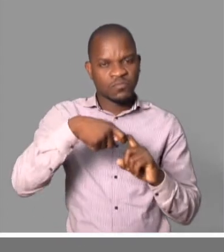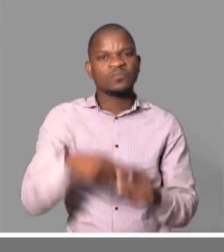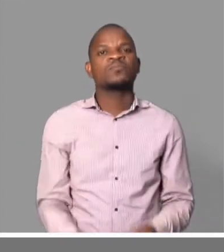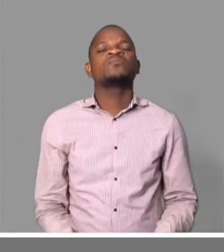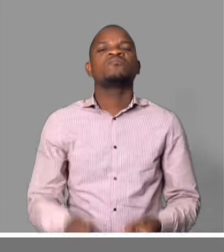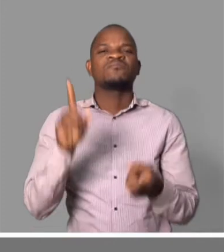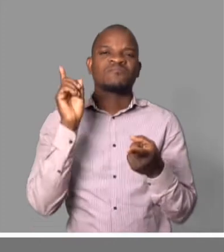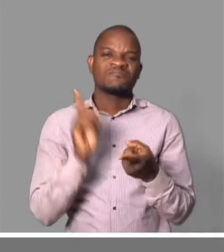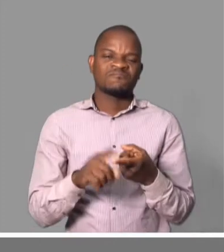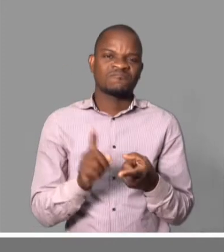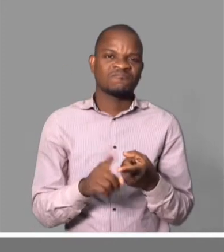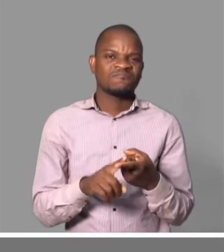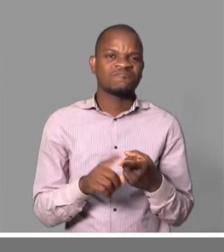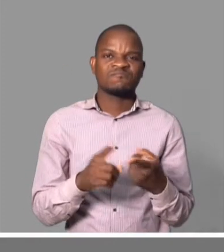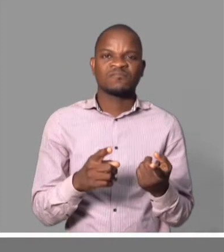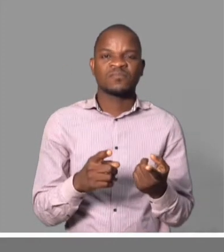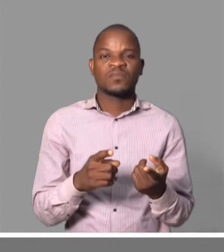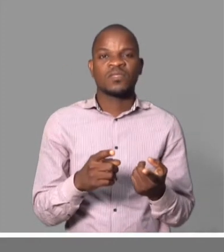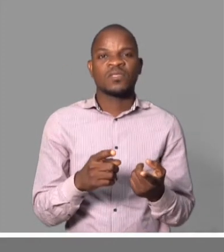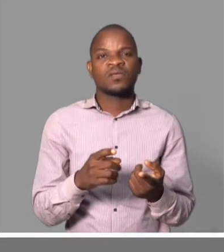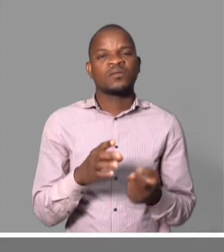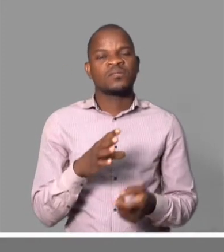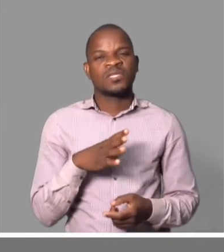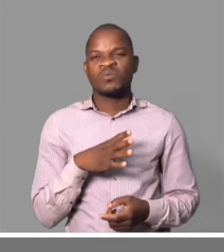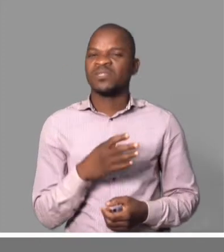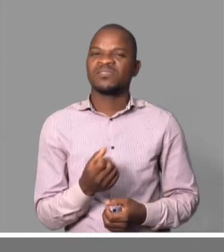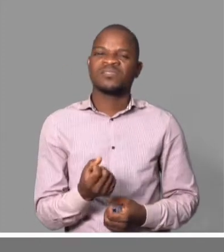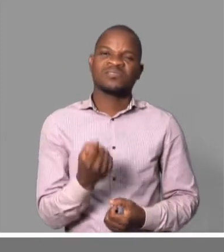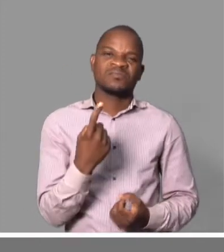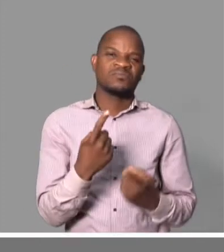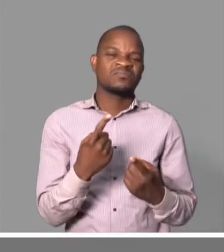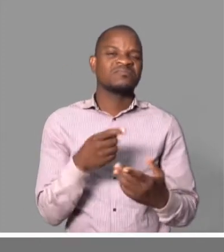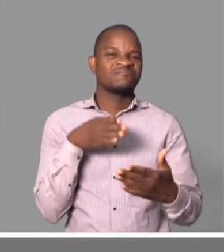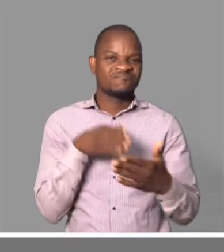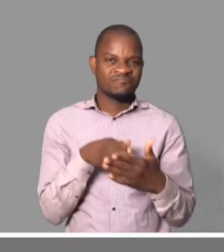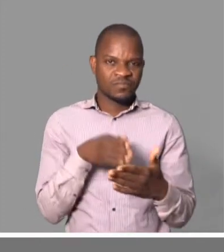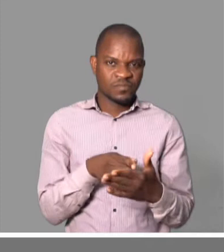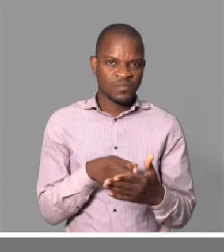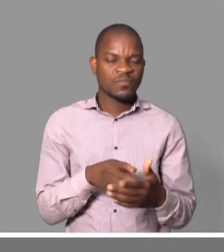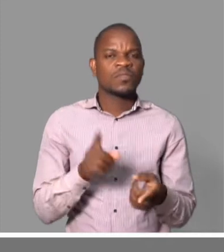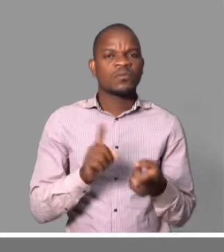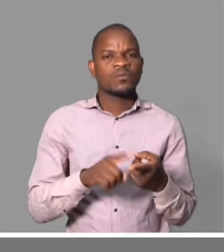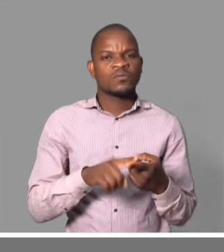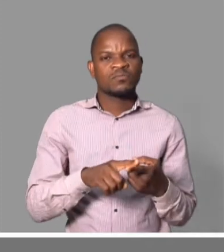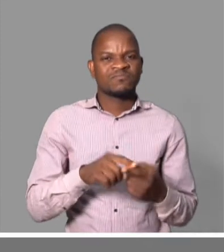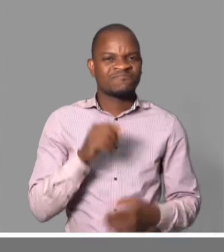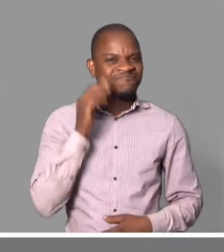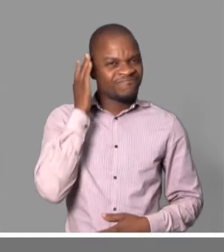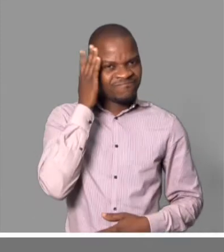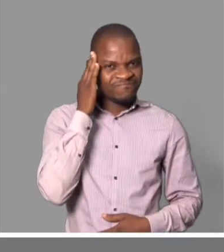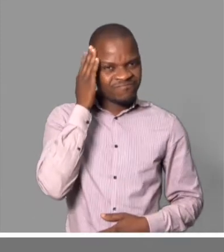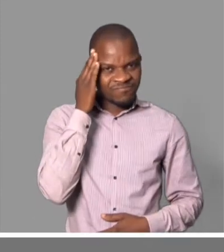saí para poder pedir um emprestado bancário. Então,